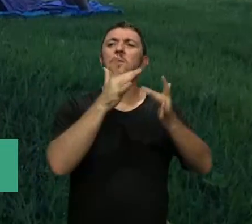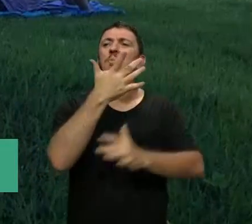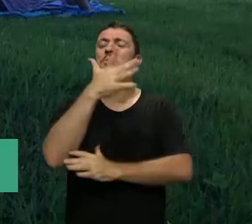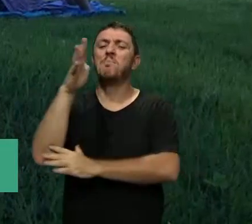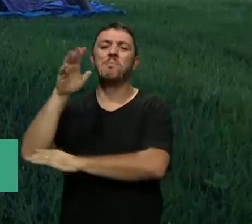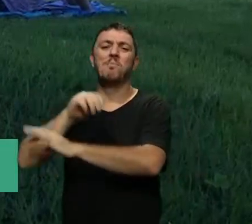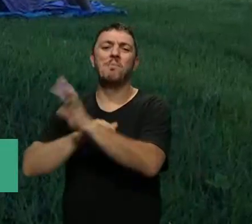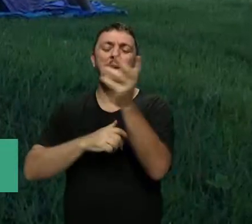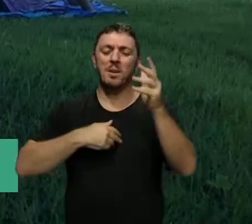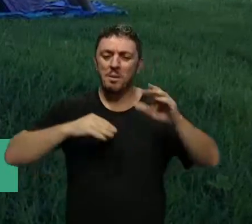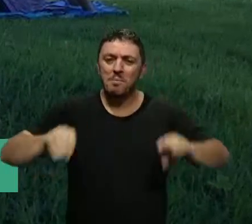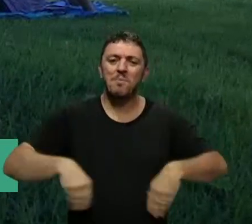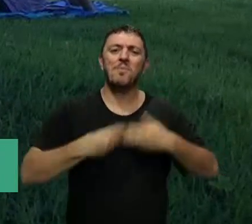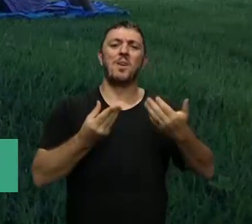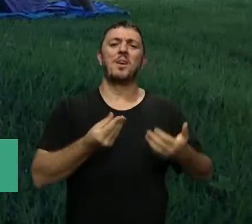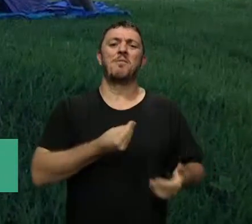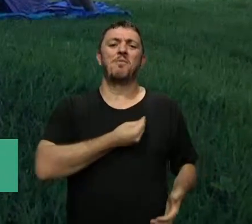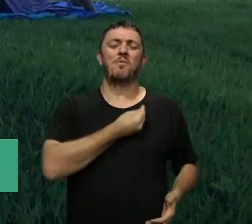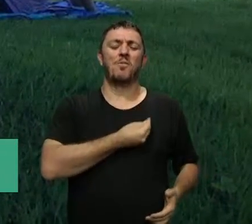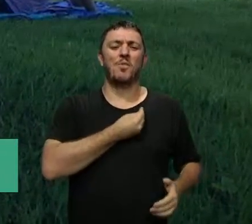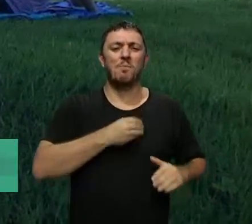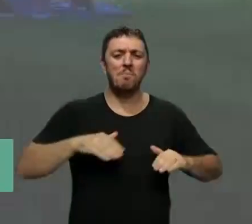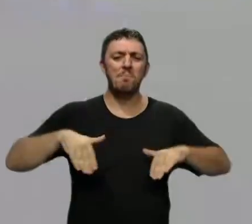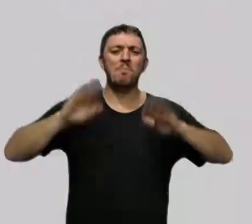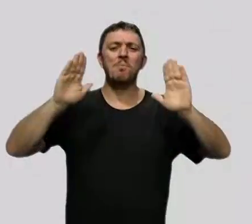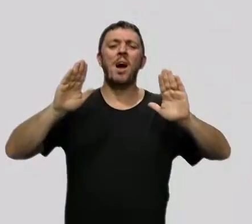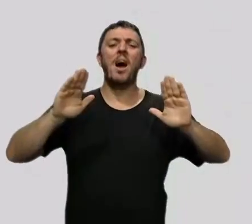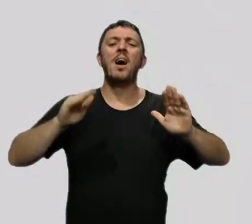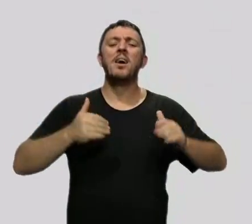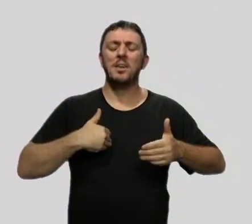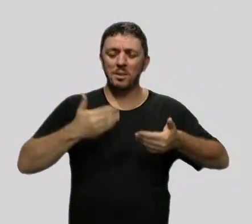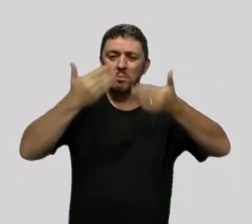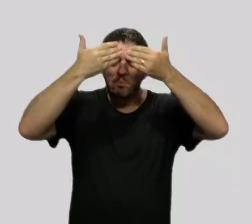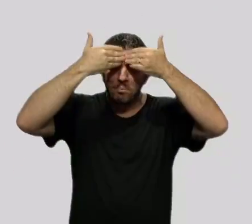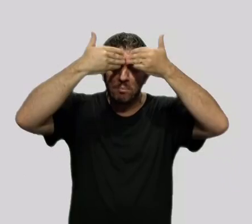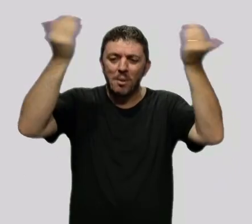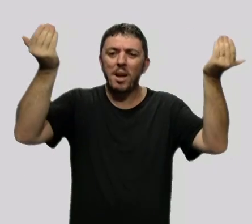vivos, abertos e receptivos.